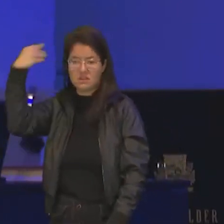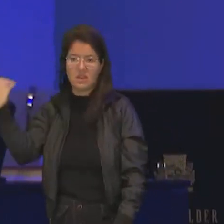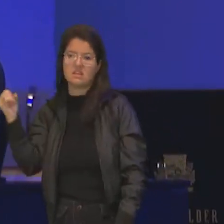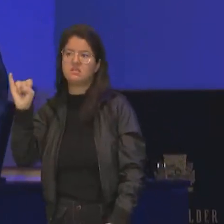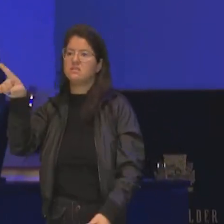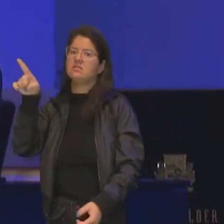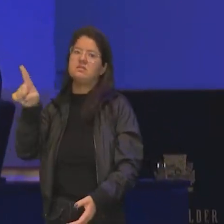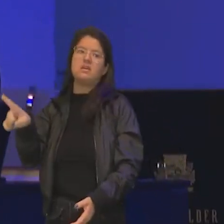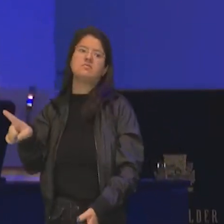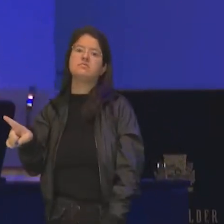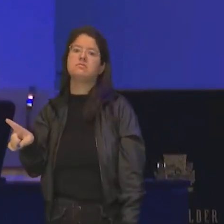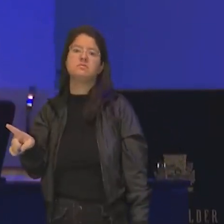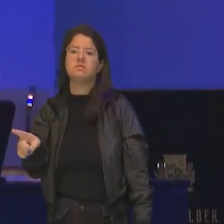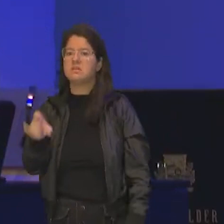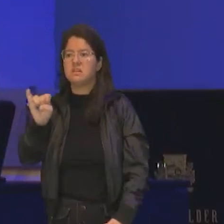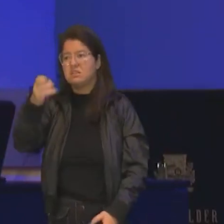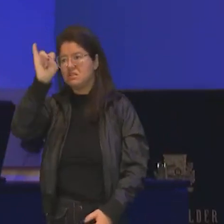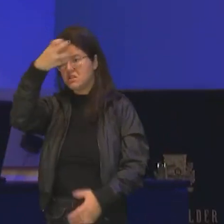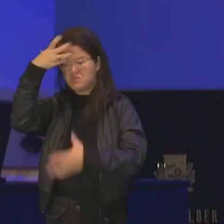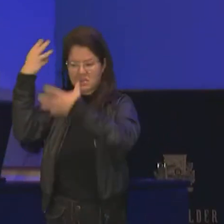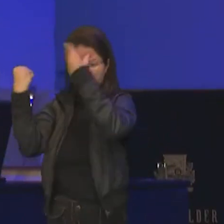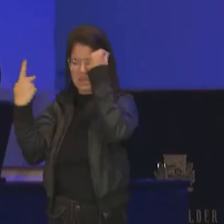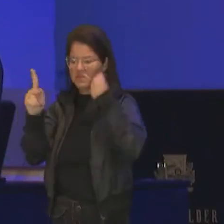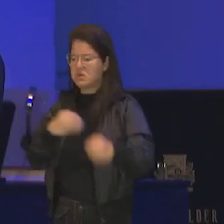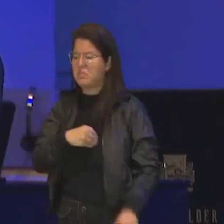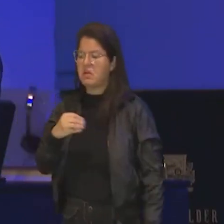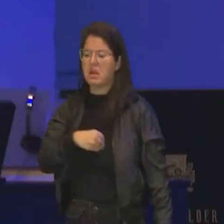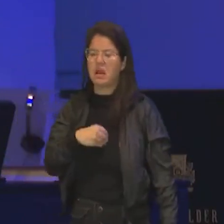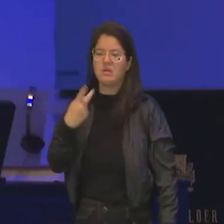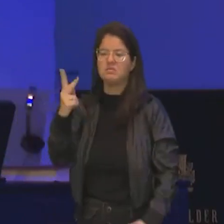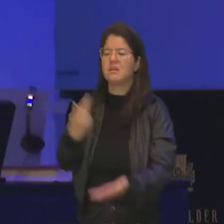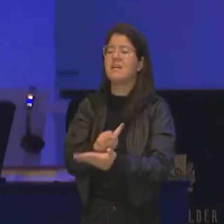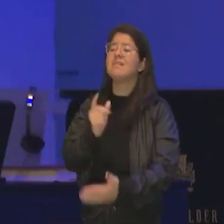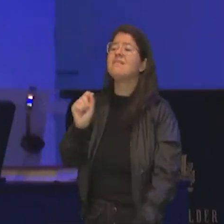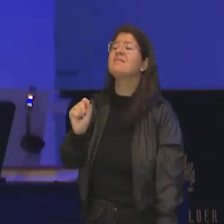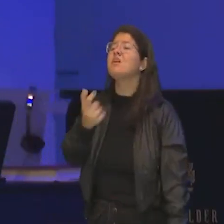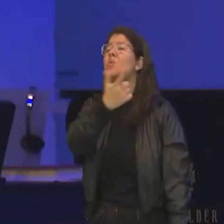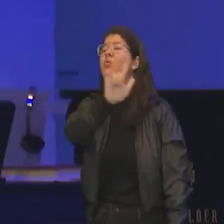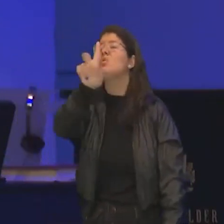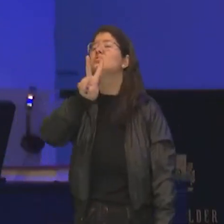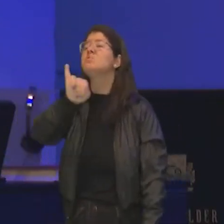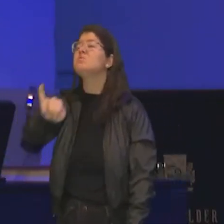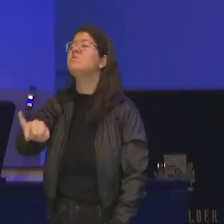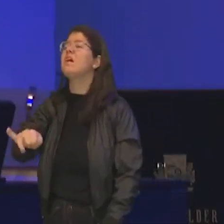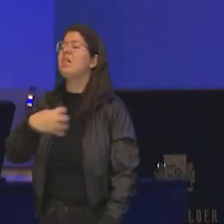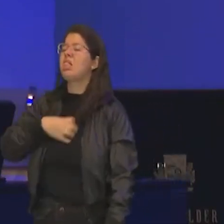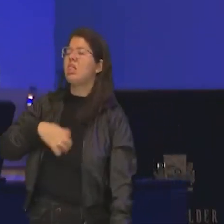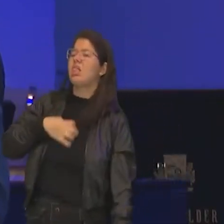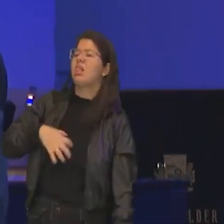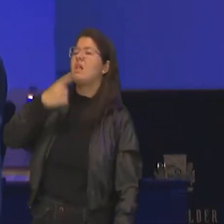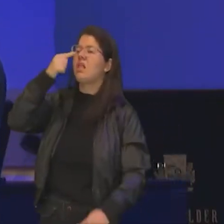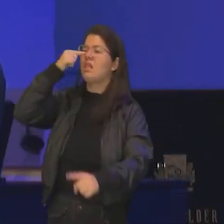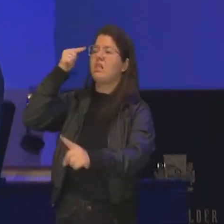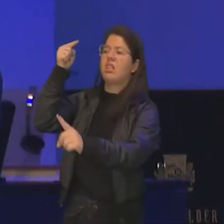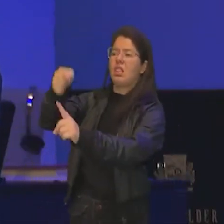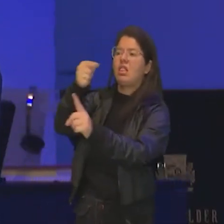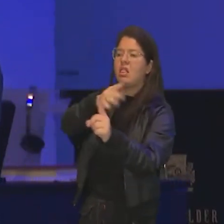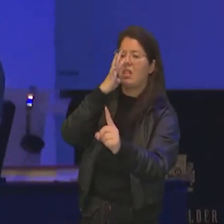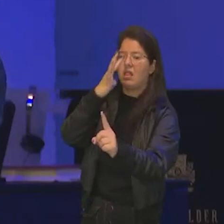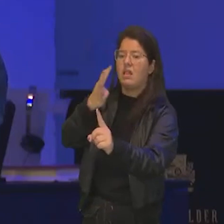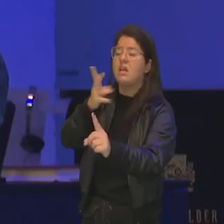Deus apaga e não se lembra mais do seu pecado e do seu erro, quem é o outro para levantar contra